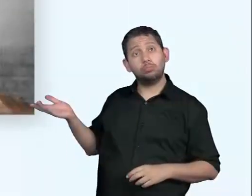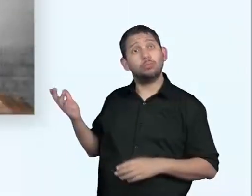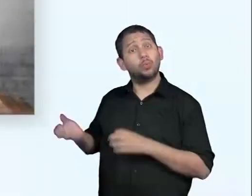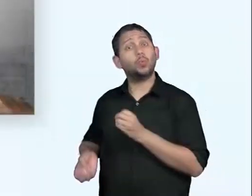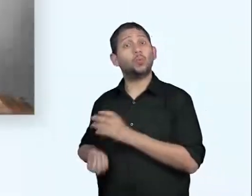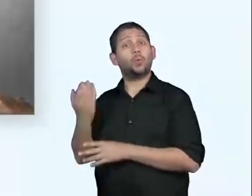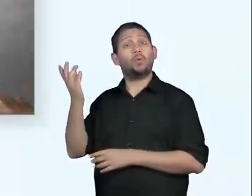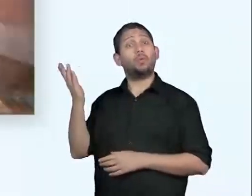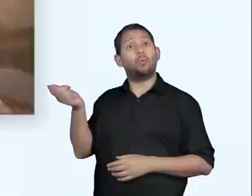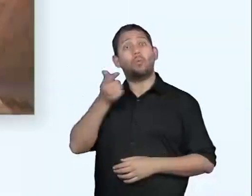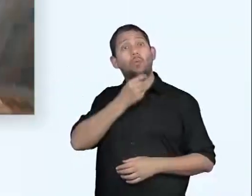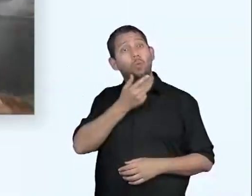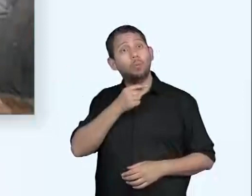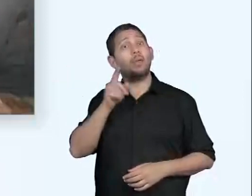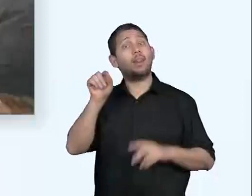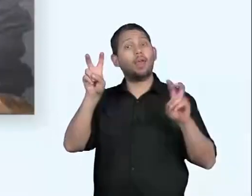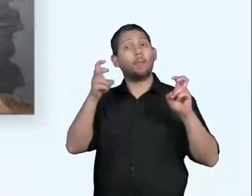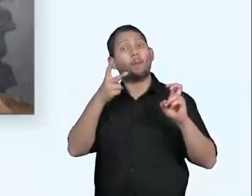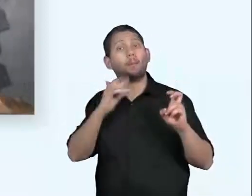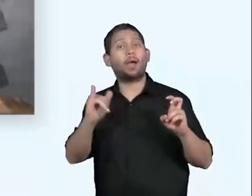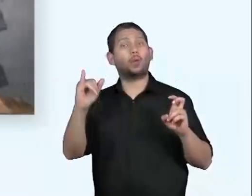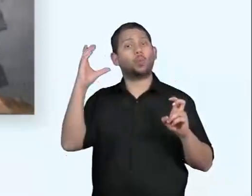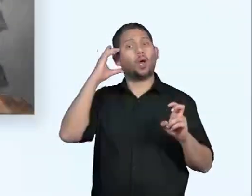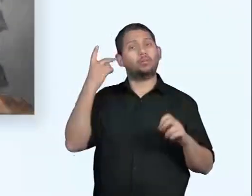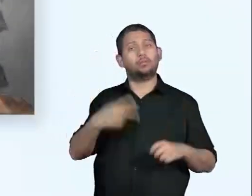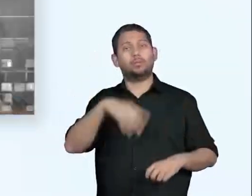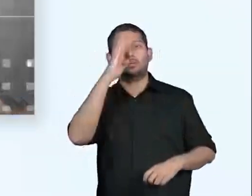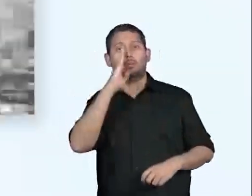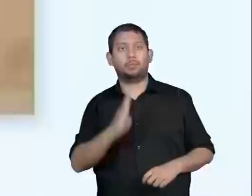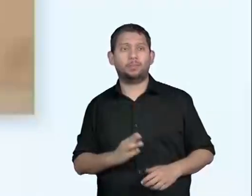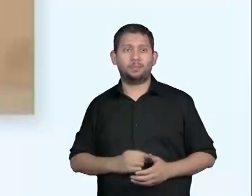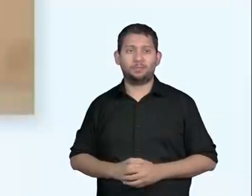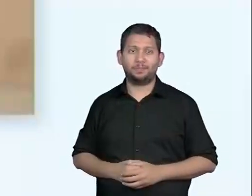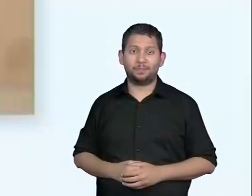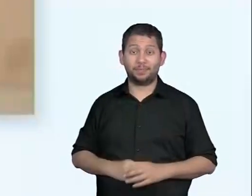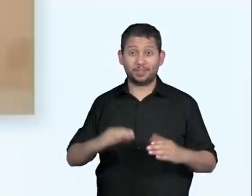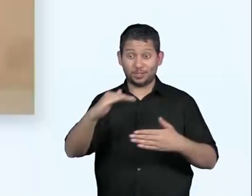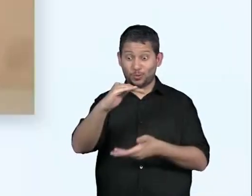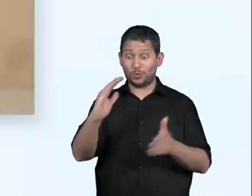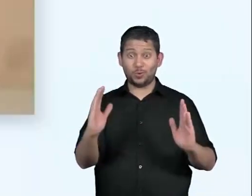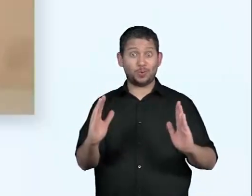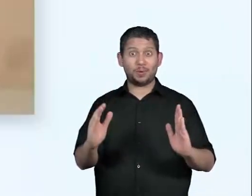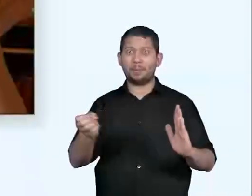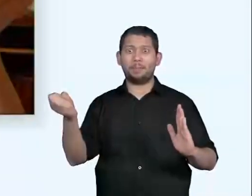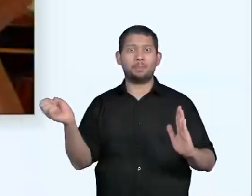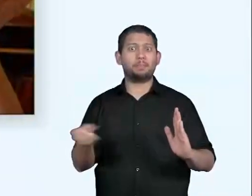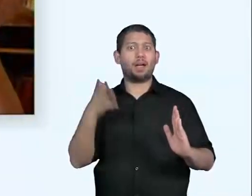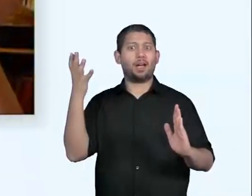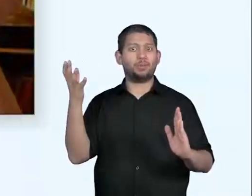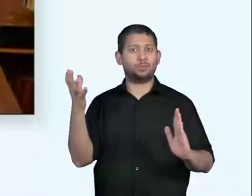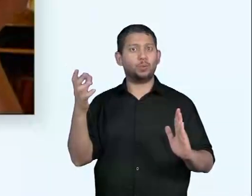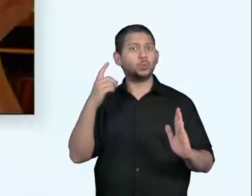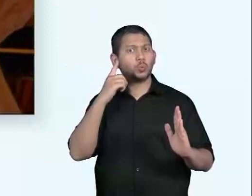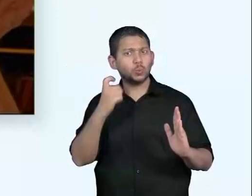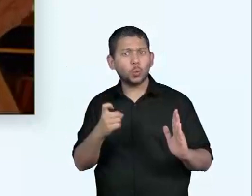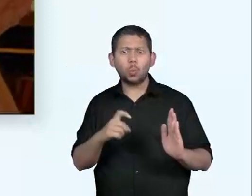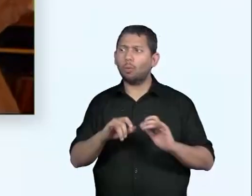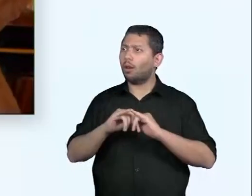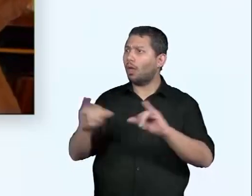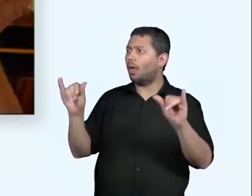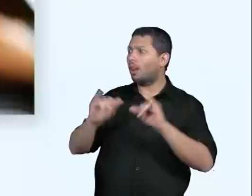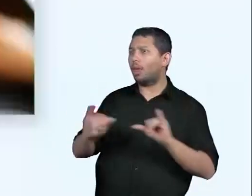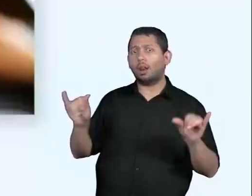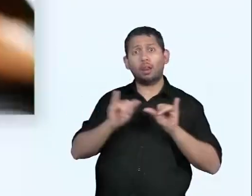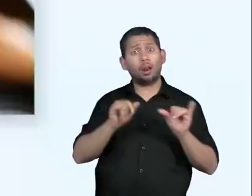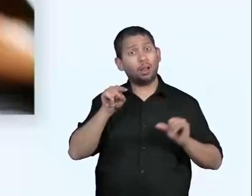tornou conhecido como o pai do rádio no Brasil. Essa caixinha mágica que emite sons se tornou um